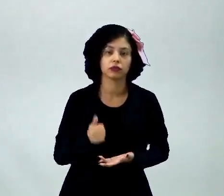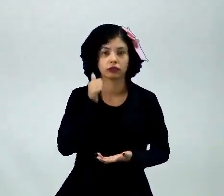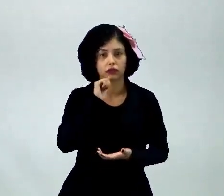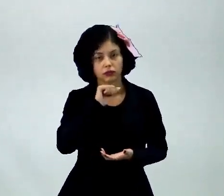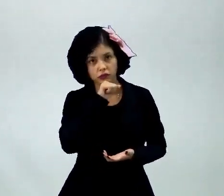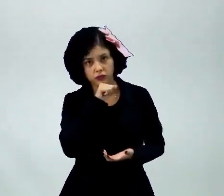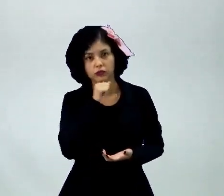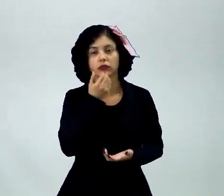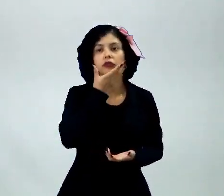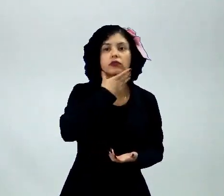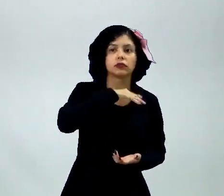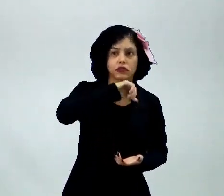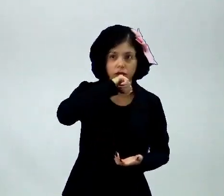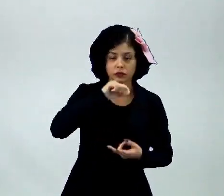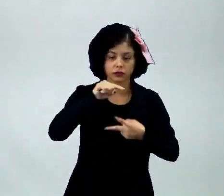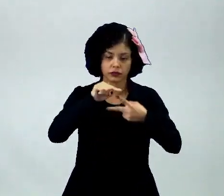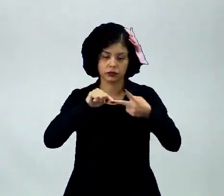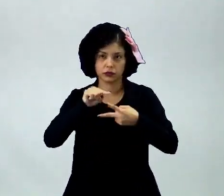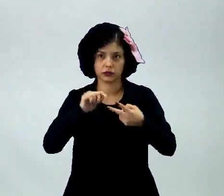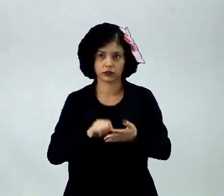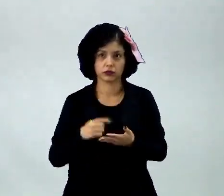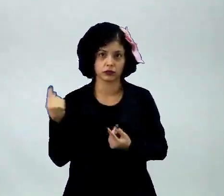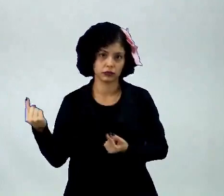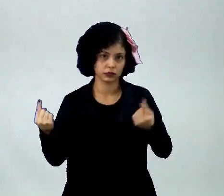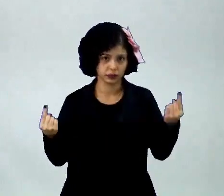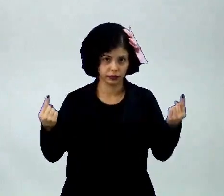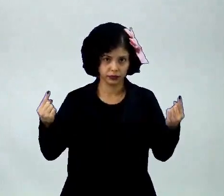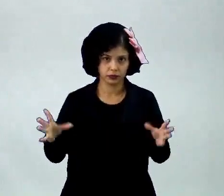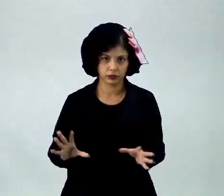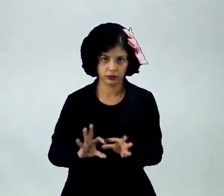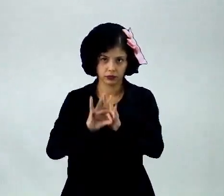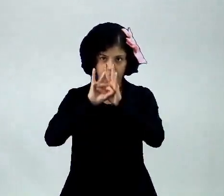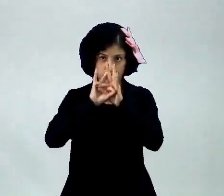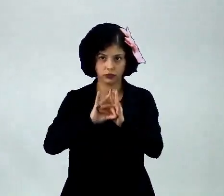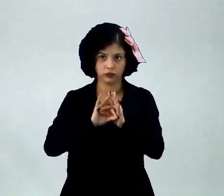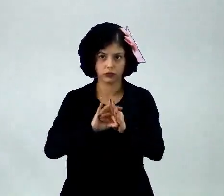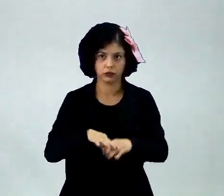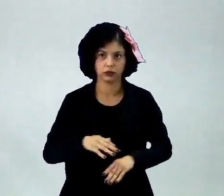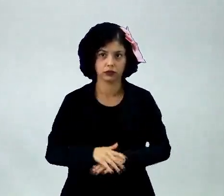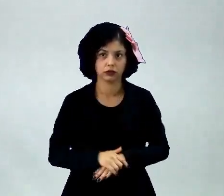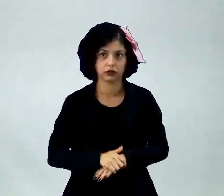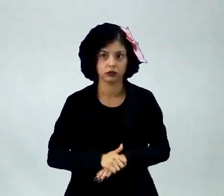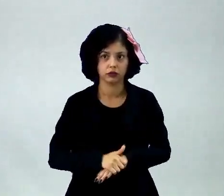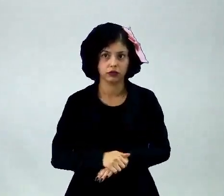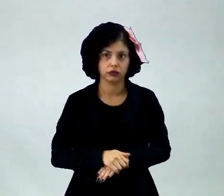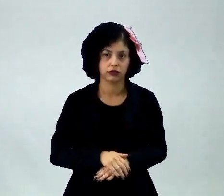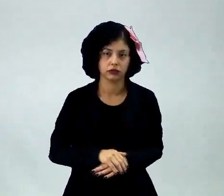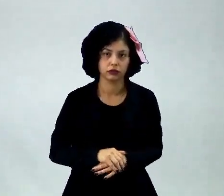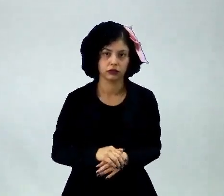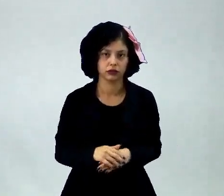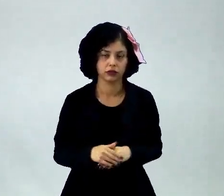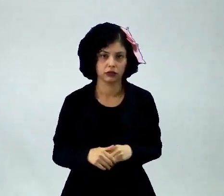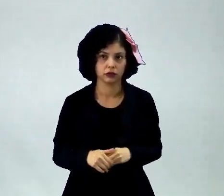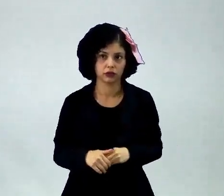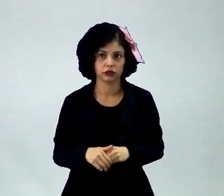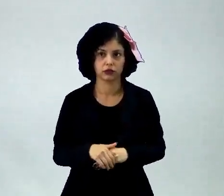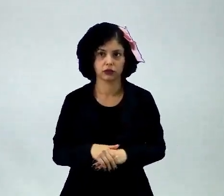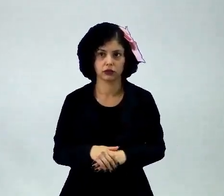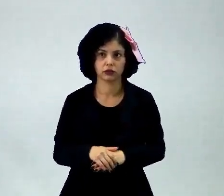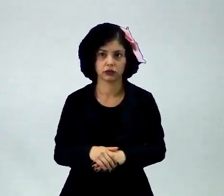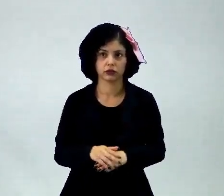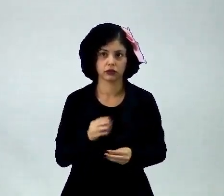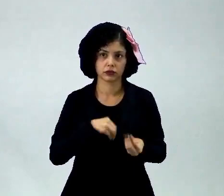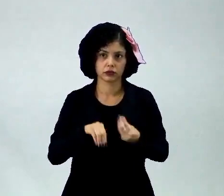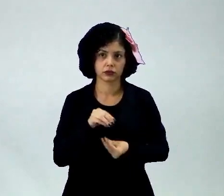genes dos nossos pais, porque a gente vai receber uma parte do pai, uma parte da mãe, e o nosso resultado é o que a gente teve aí de consequência